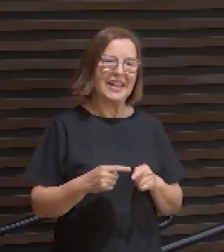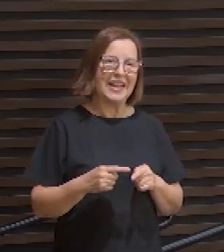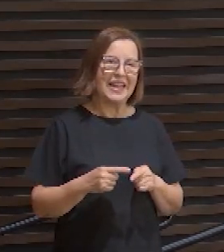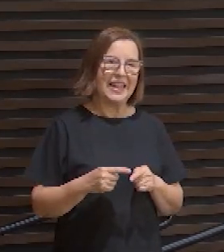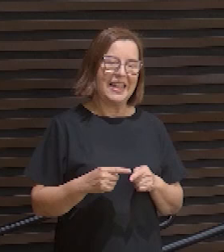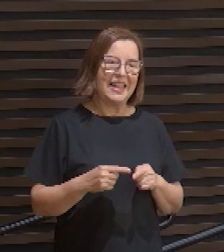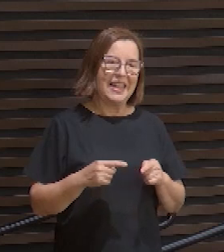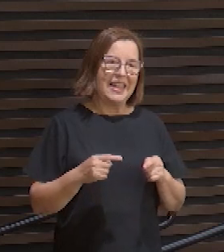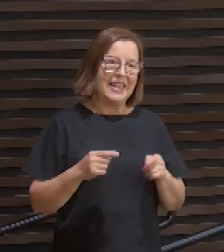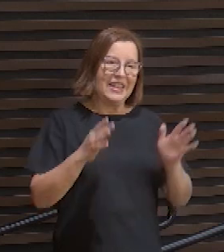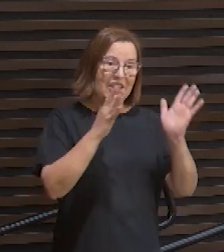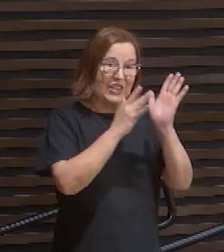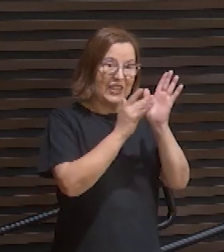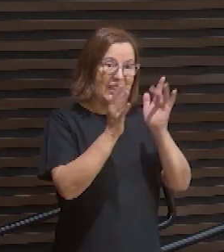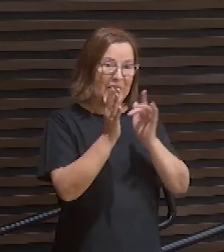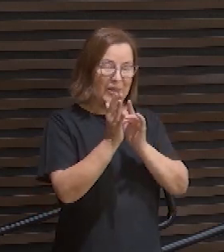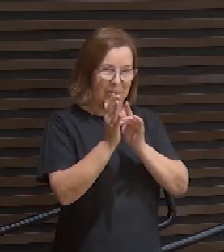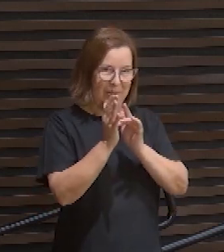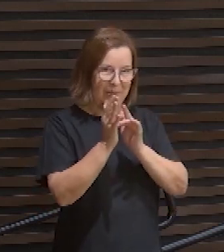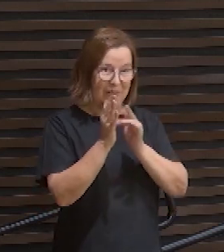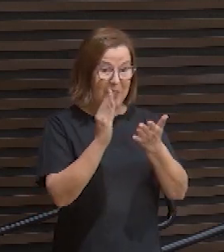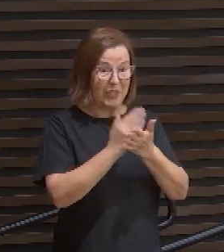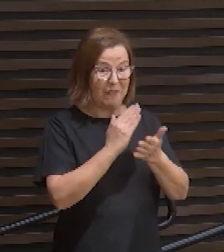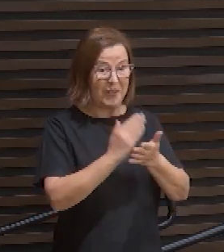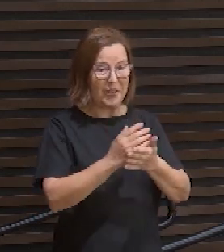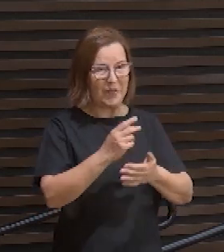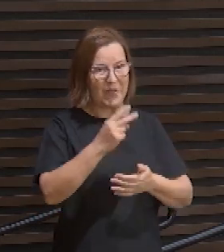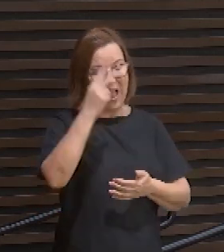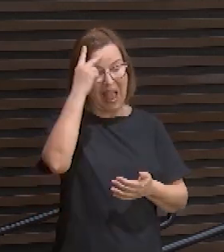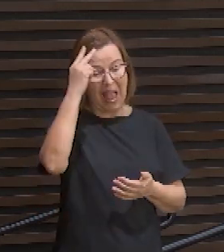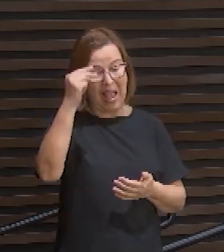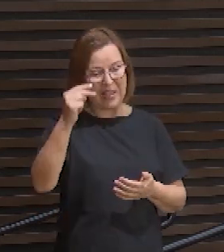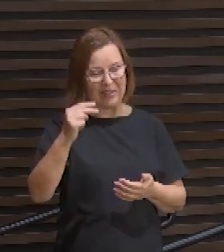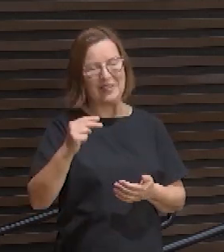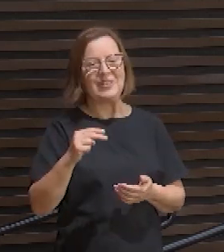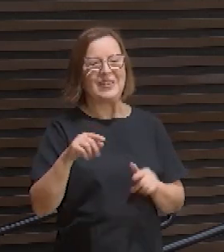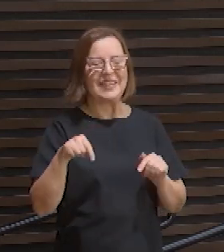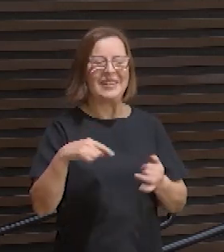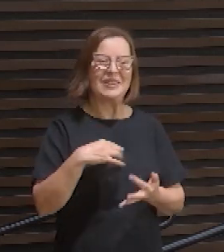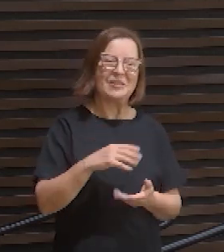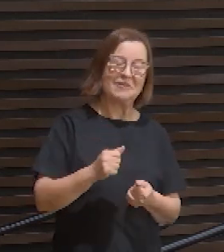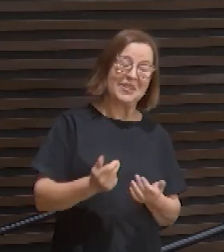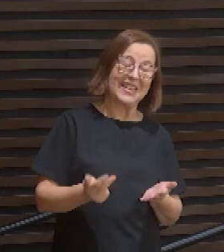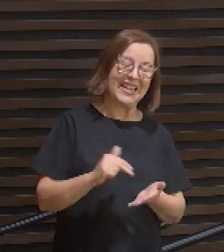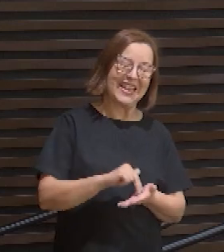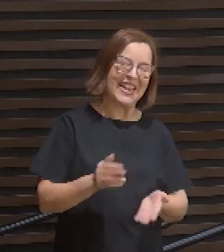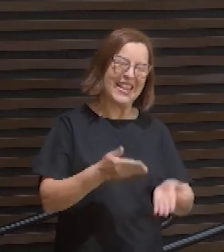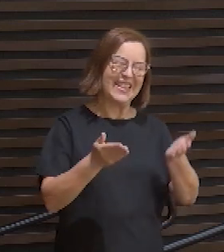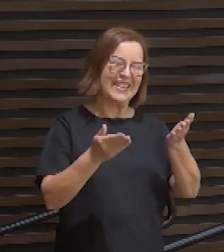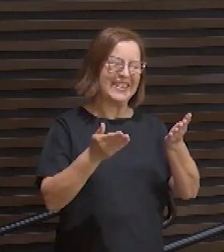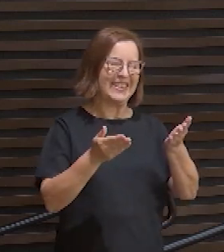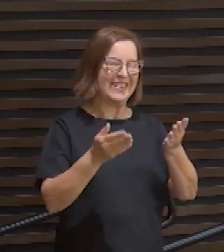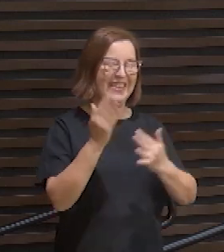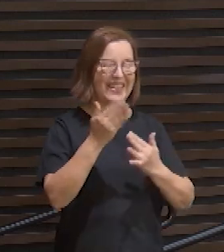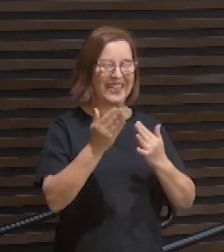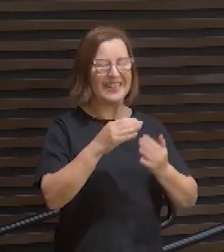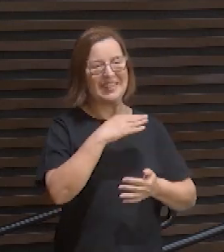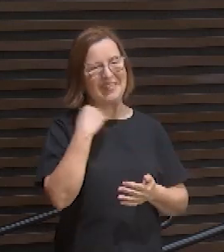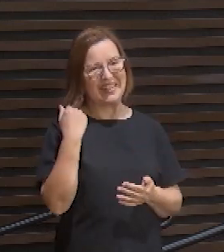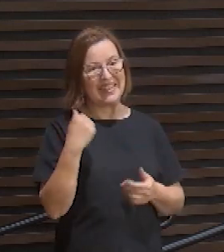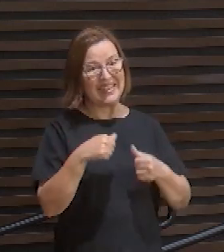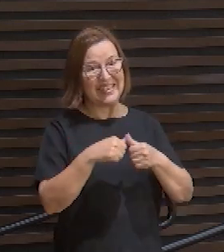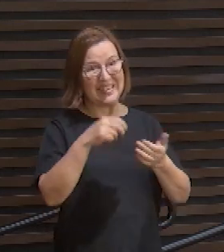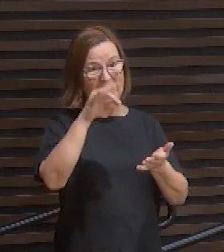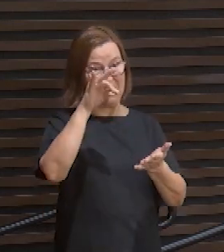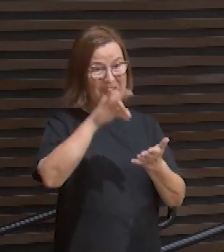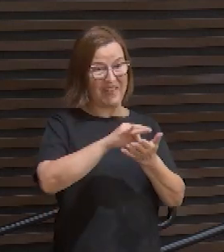da humanidade entre antes e depois dele. Ele ressuscitou dos mortos, queridos. Esse fato é um